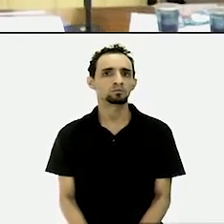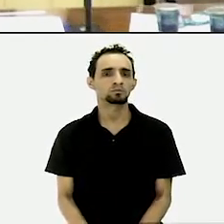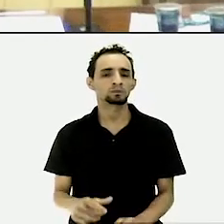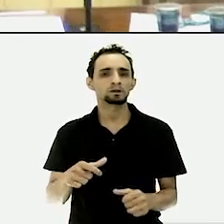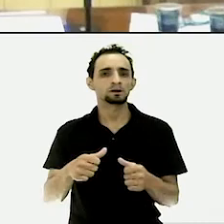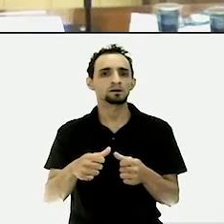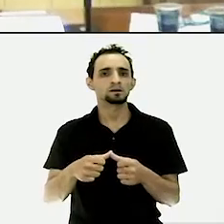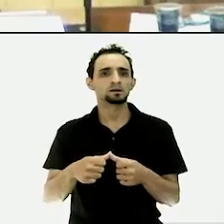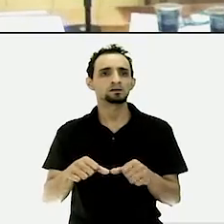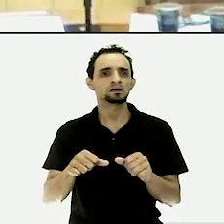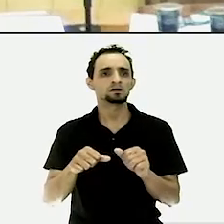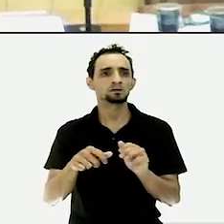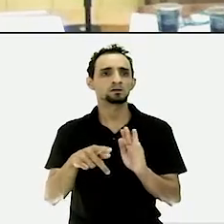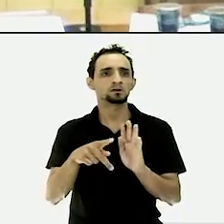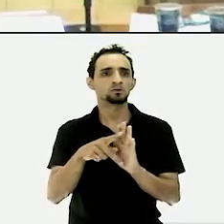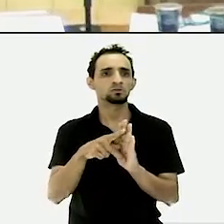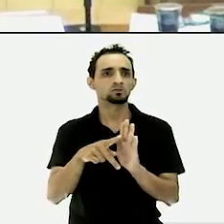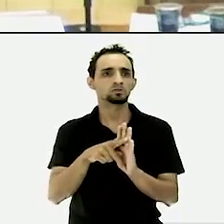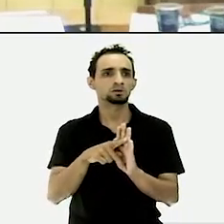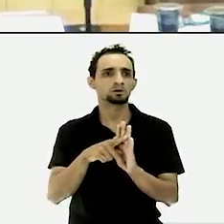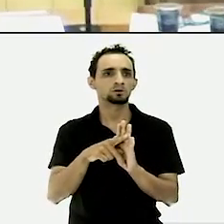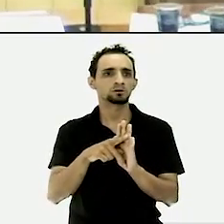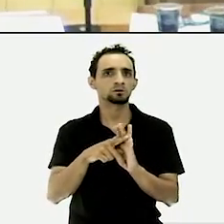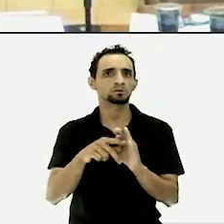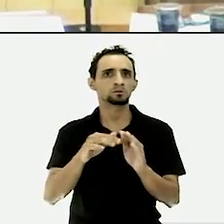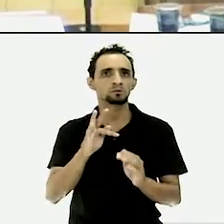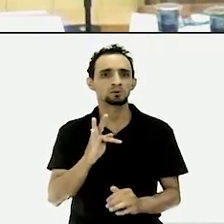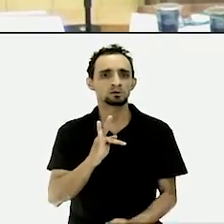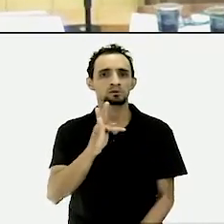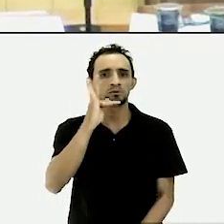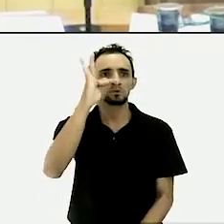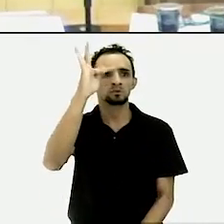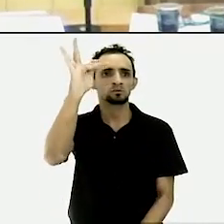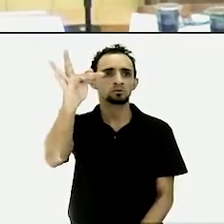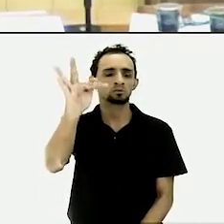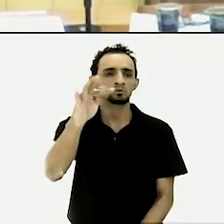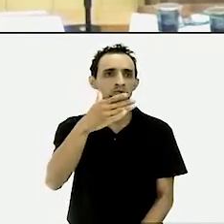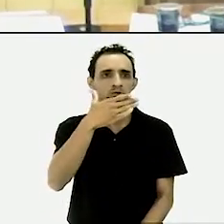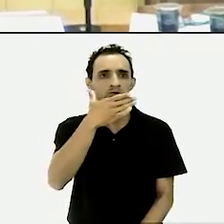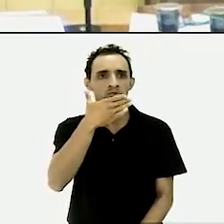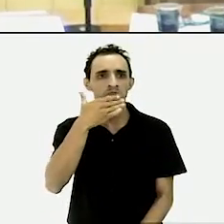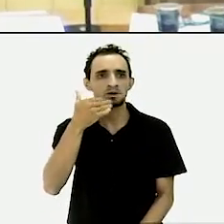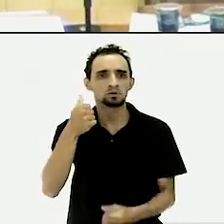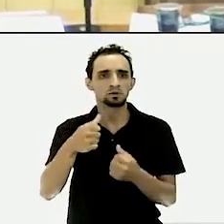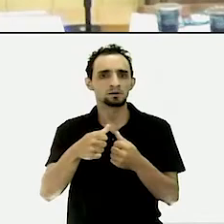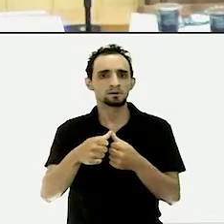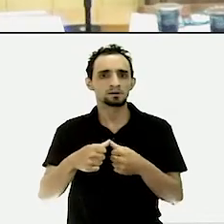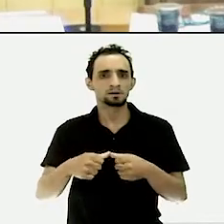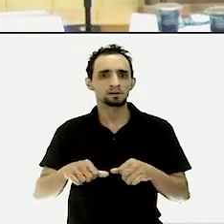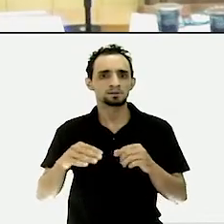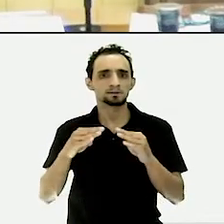rural. Estou mandando ele para as comissões, né? Vai ser apreciado por essa casa, tanto